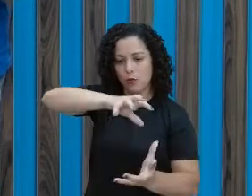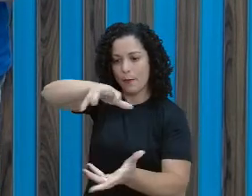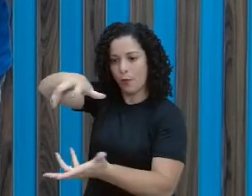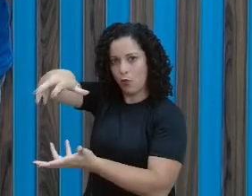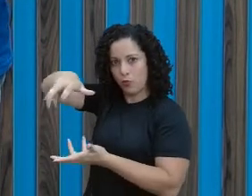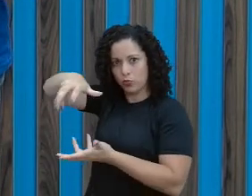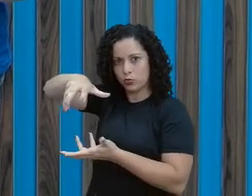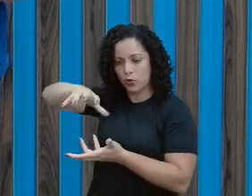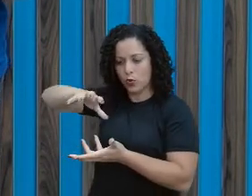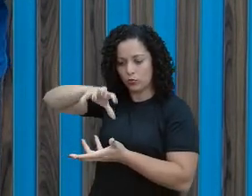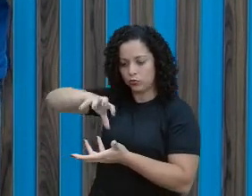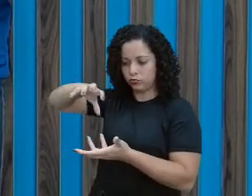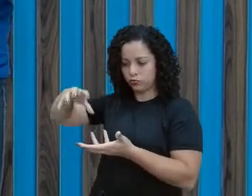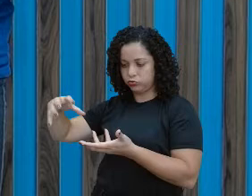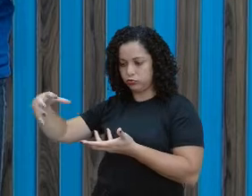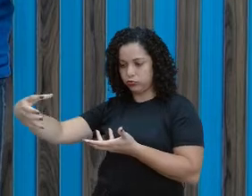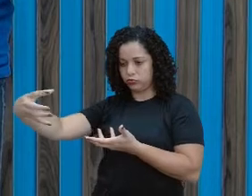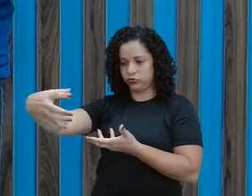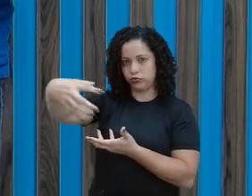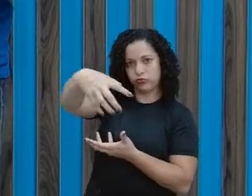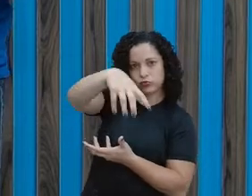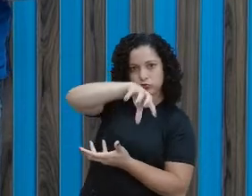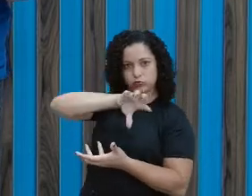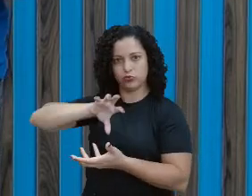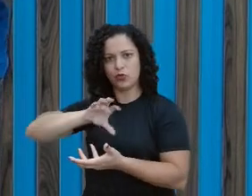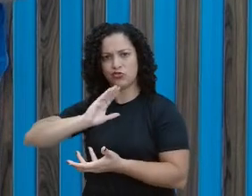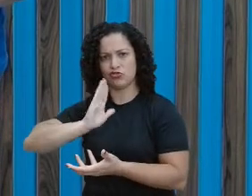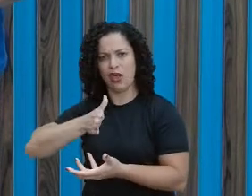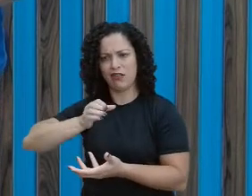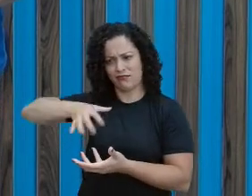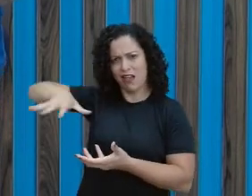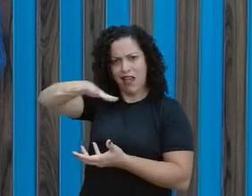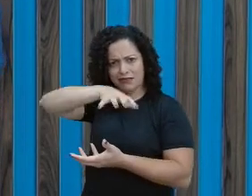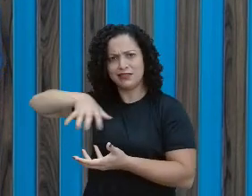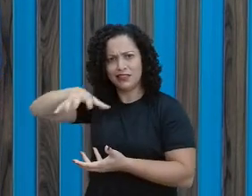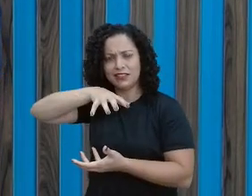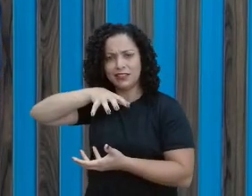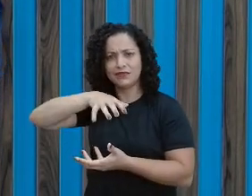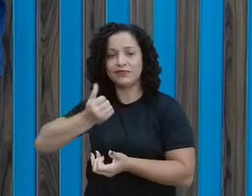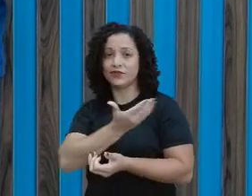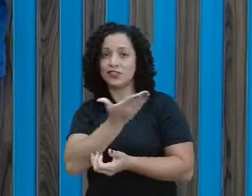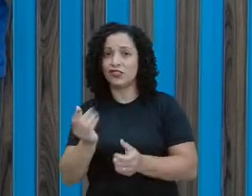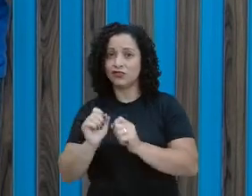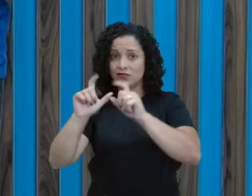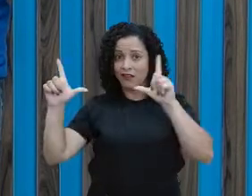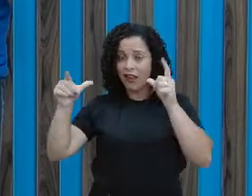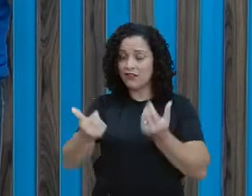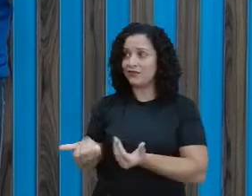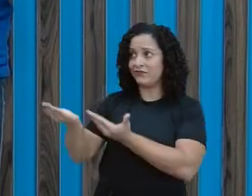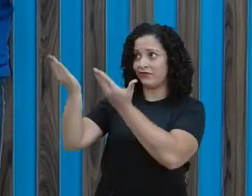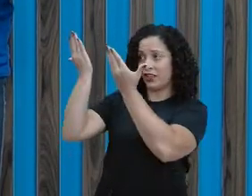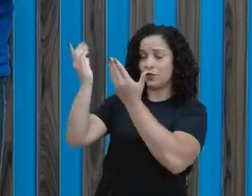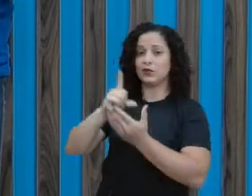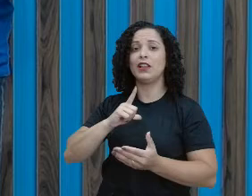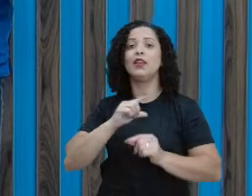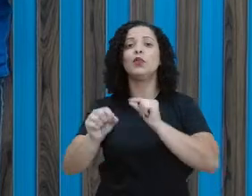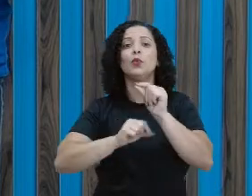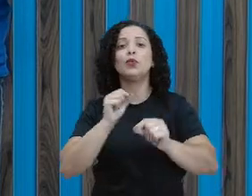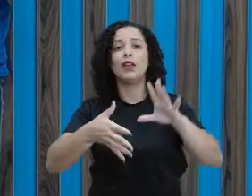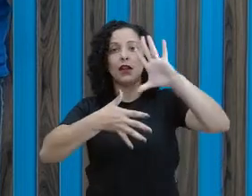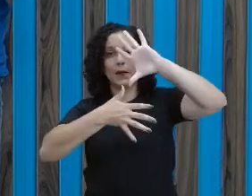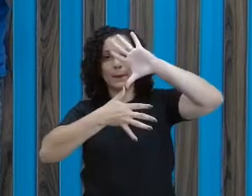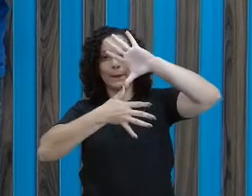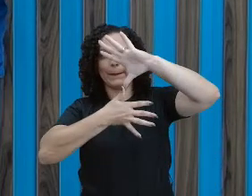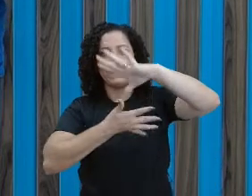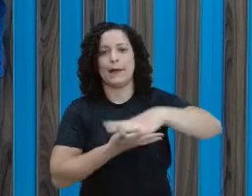aí vem uma observação aí na ilustração, ó, nesse slide. Vocês estão vendo aí a questão do mapa mundi. E a gente vai ter que